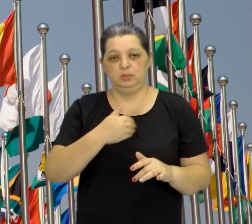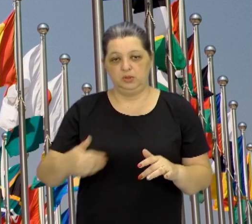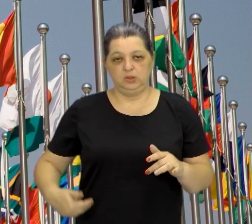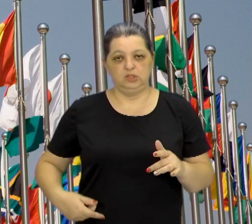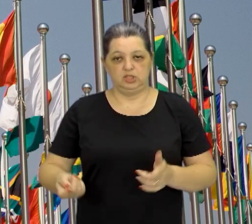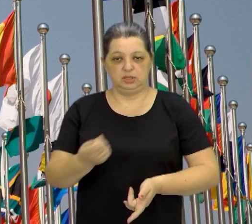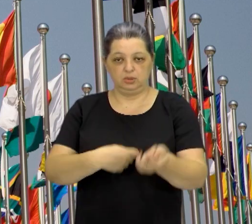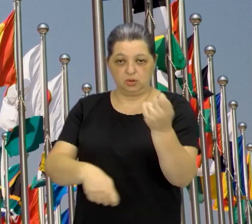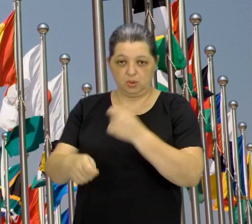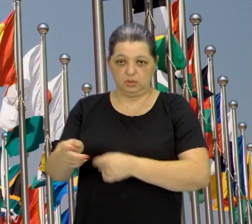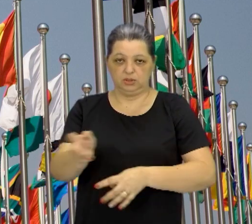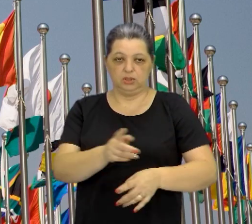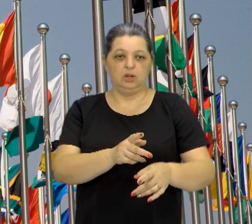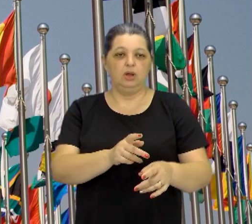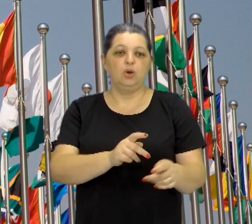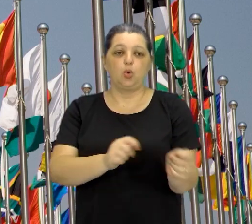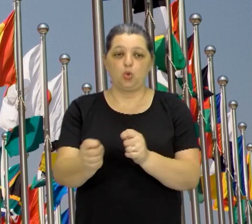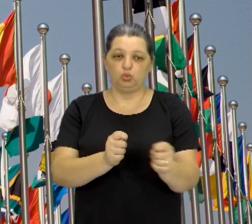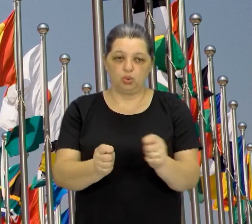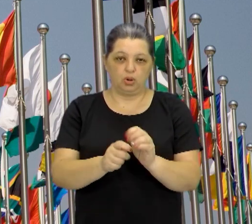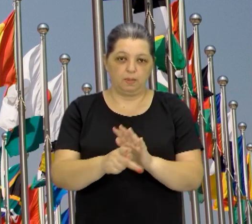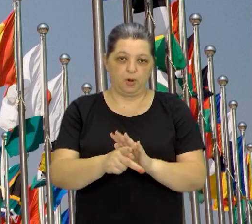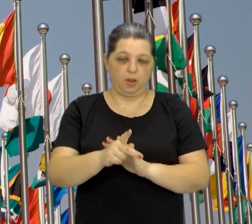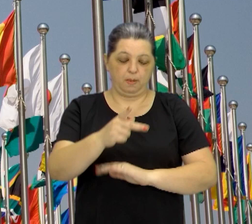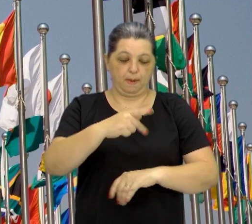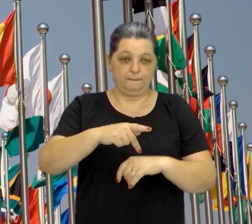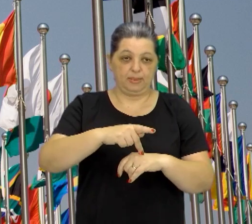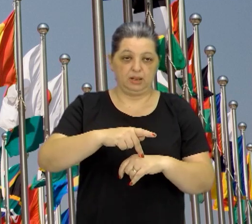internacionais. As dívidas levam os países mais